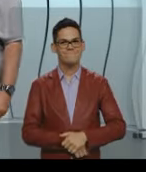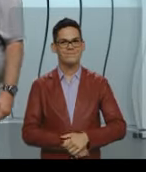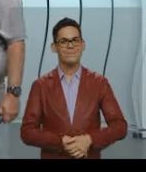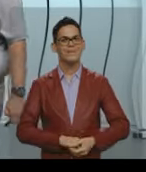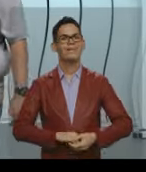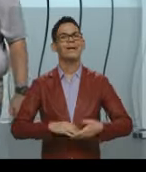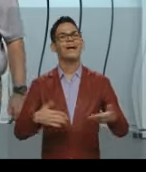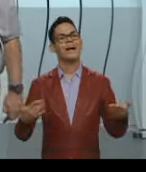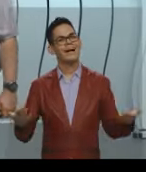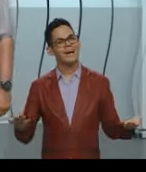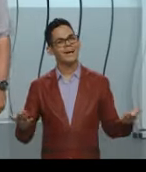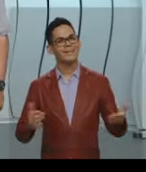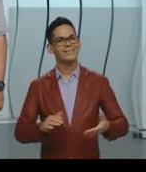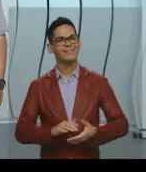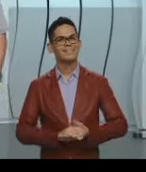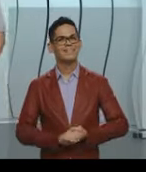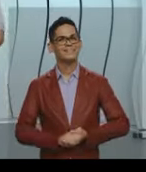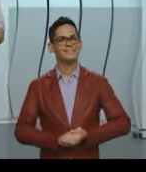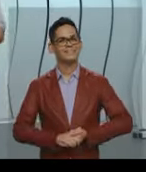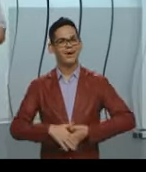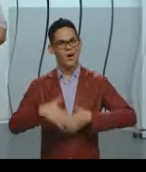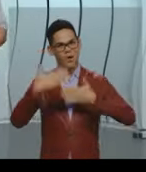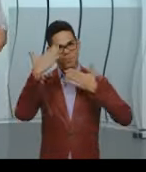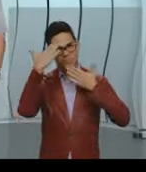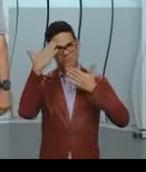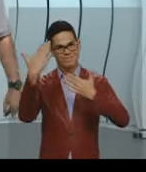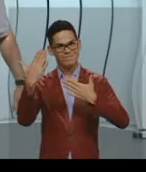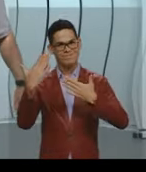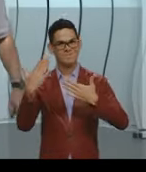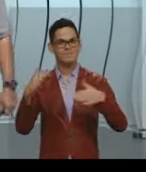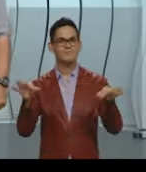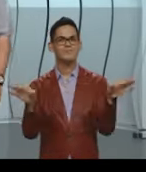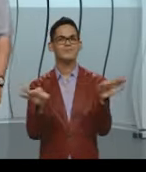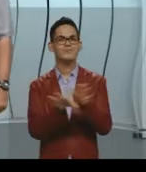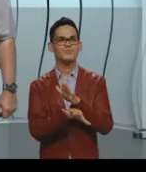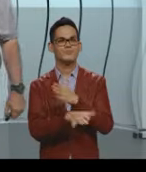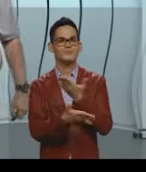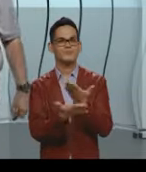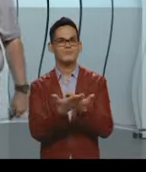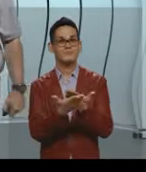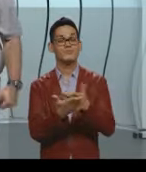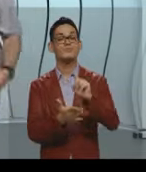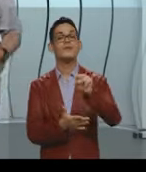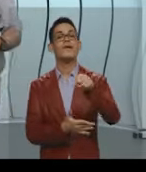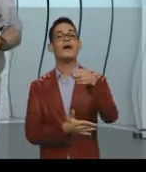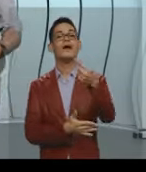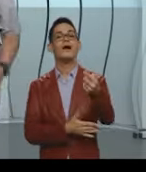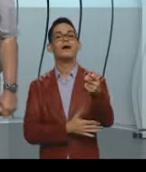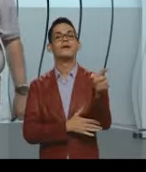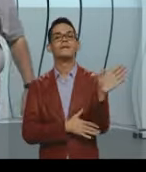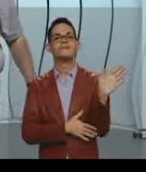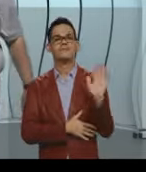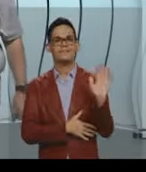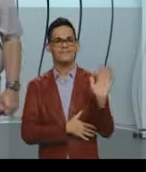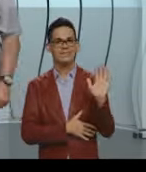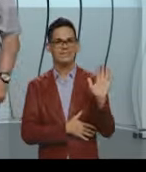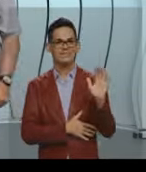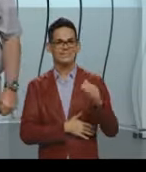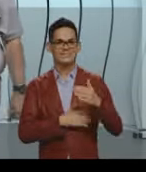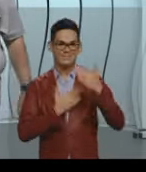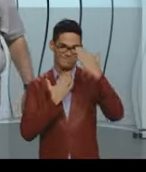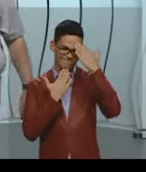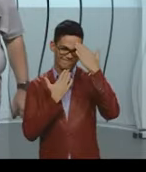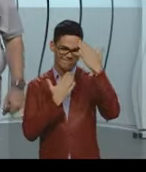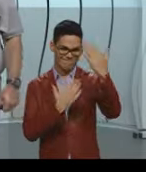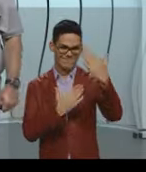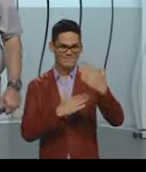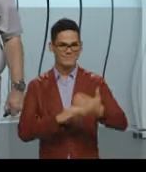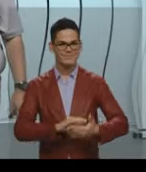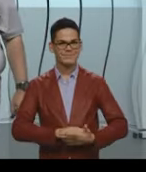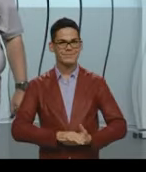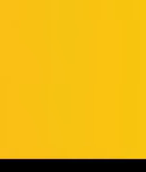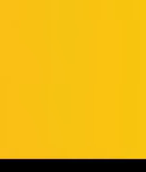Então é isso aí. Encerramos nossa aula. Até a próxima aula. Muito obrigado aí.